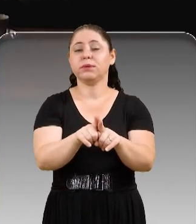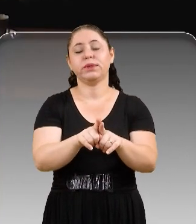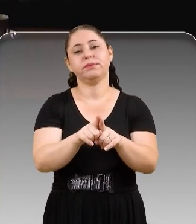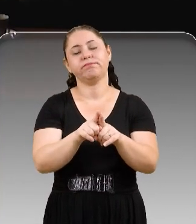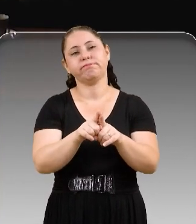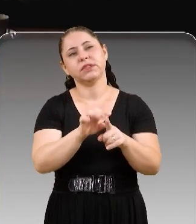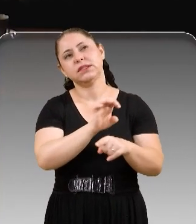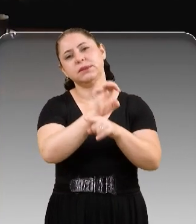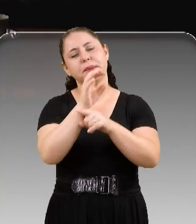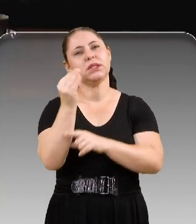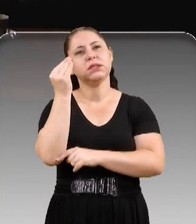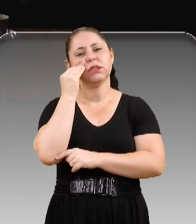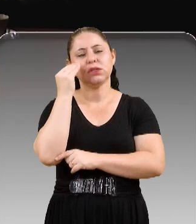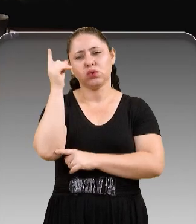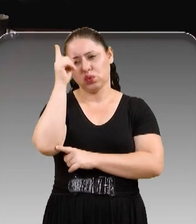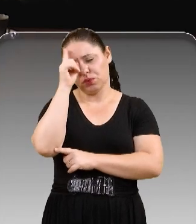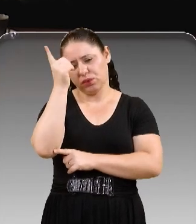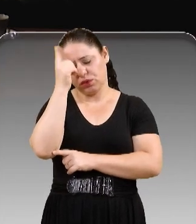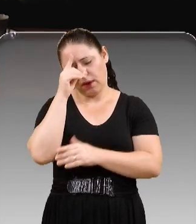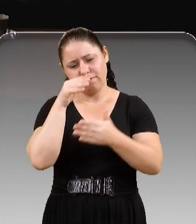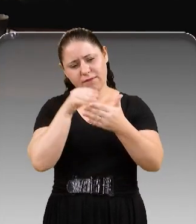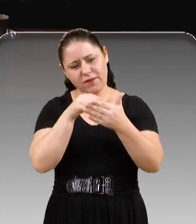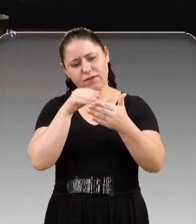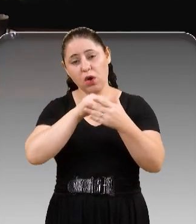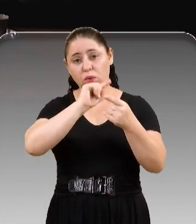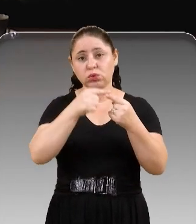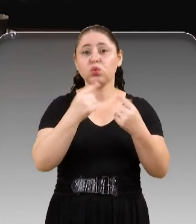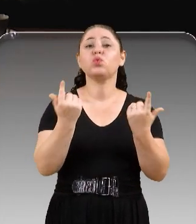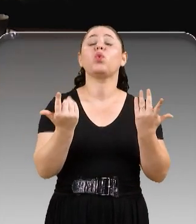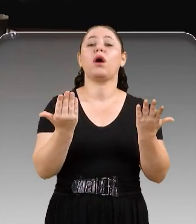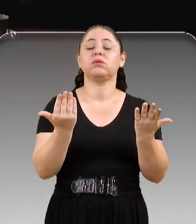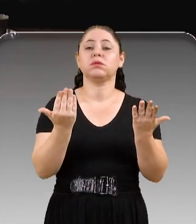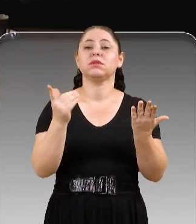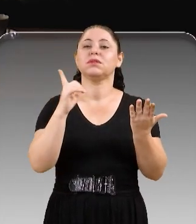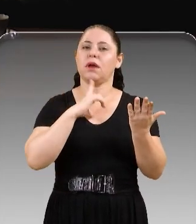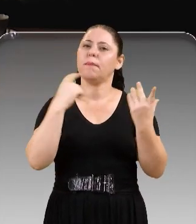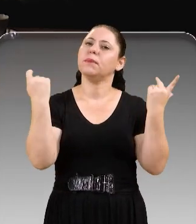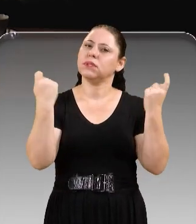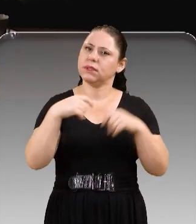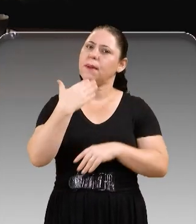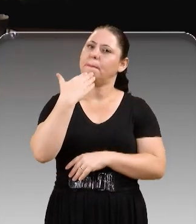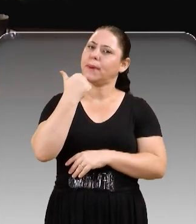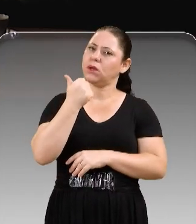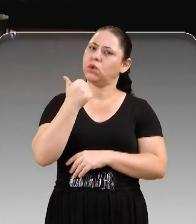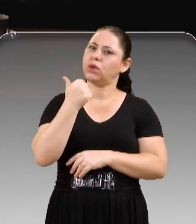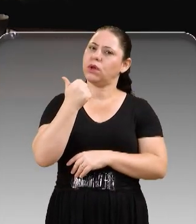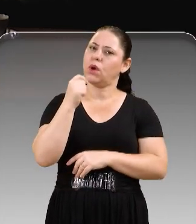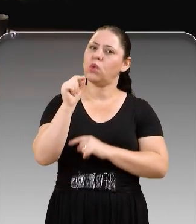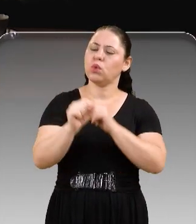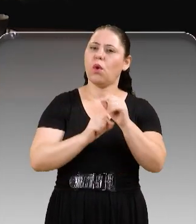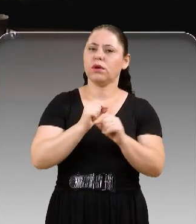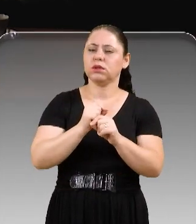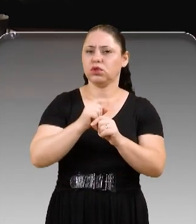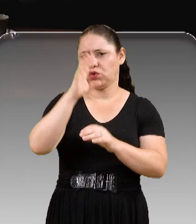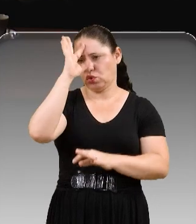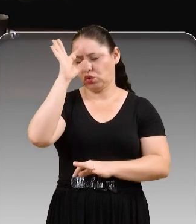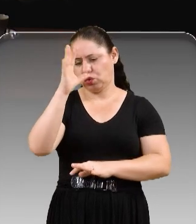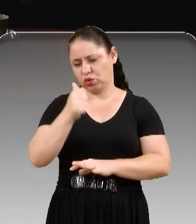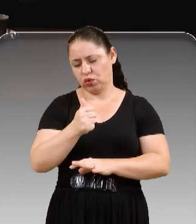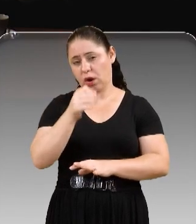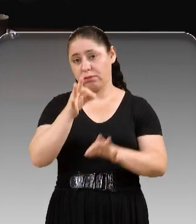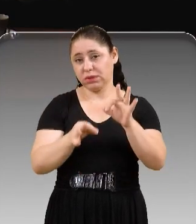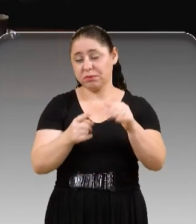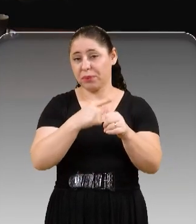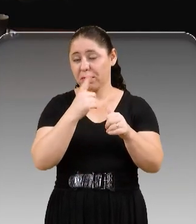que ela se renova a cada dia é um novo desafio, mas com um objetivo único e focado. Temos que melhorar a prestação